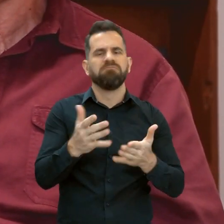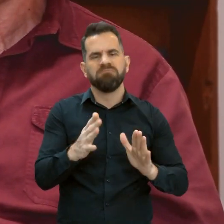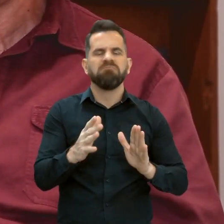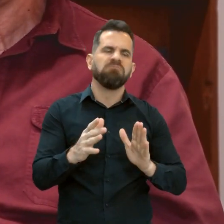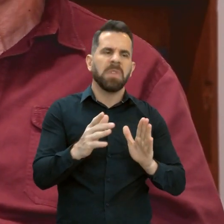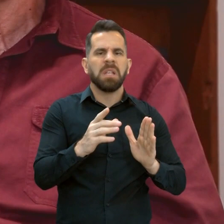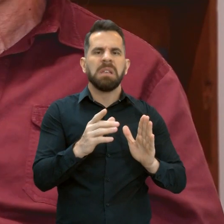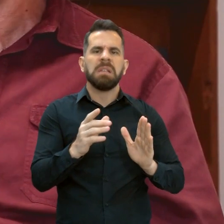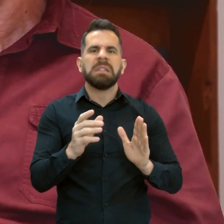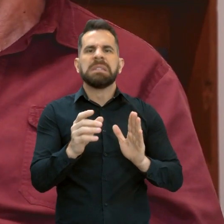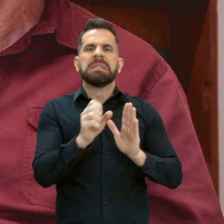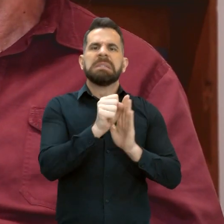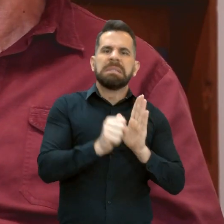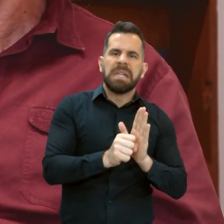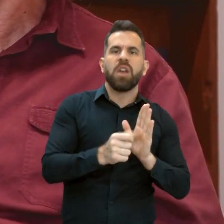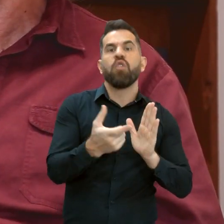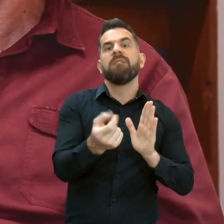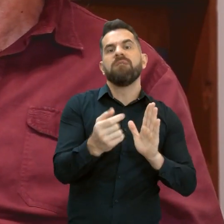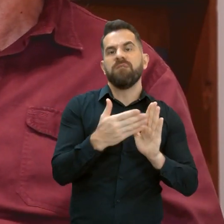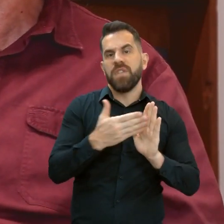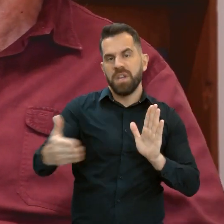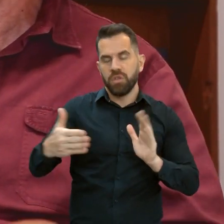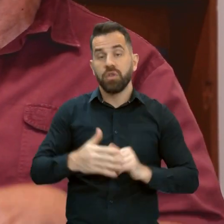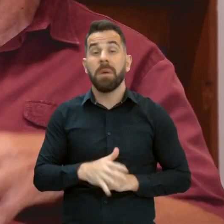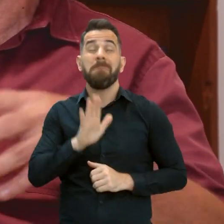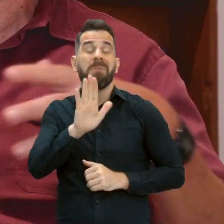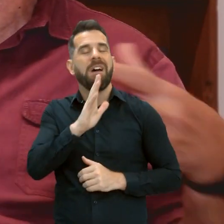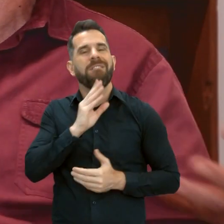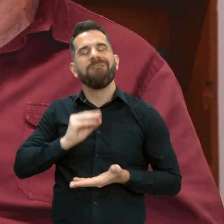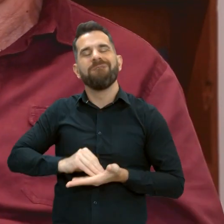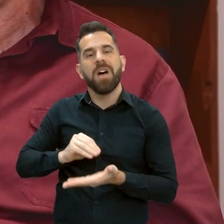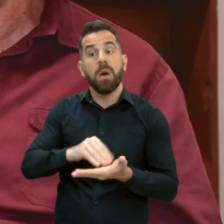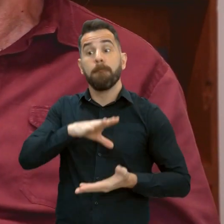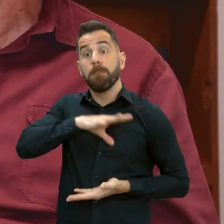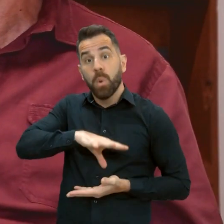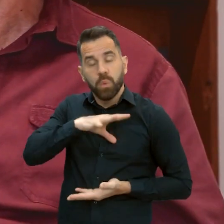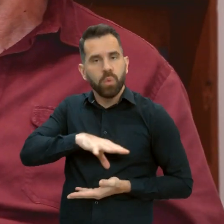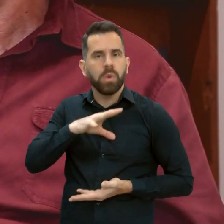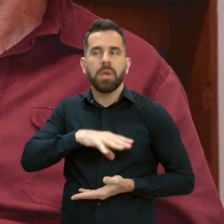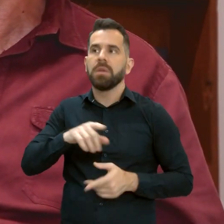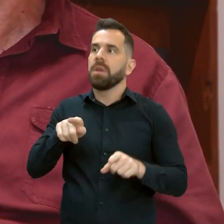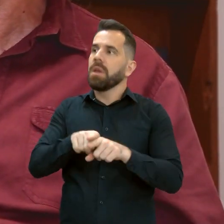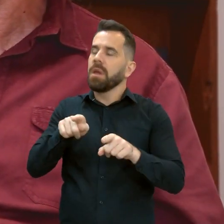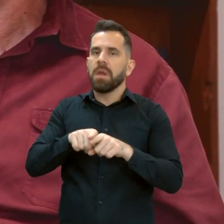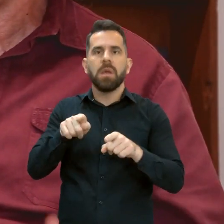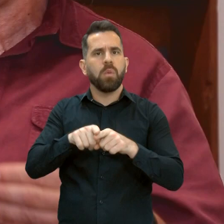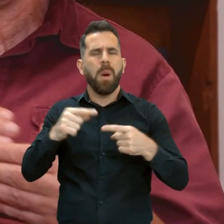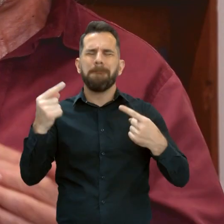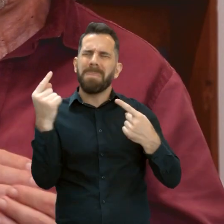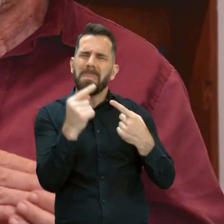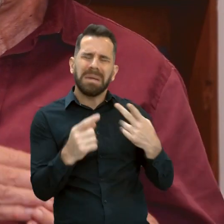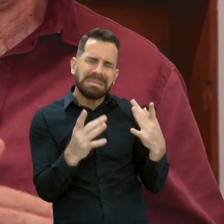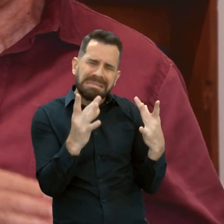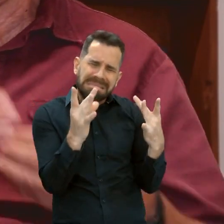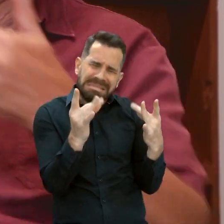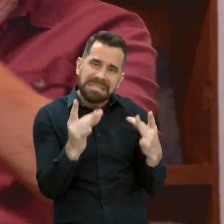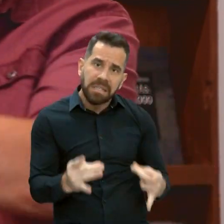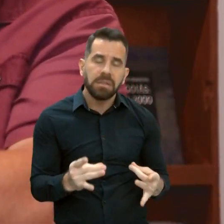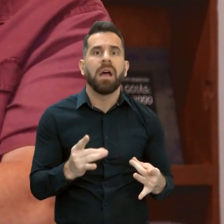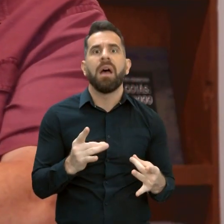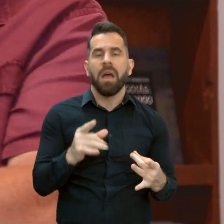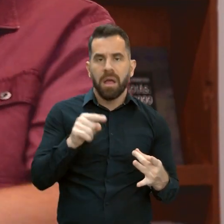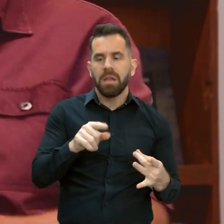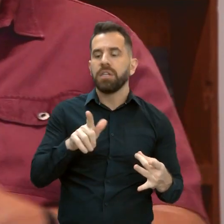mas faltavam livros em português que abordavam a geometria mais ampla. Então esse livro era uma tentativa então,